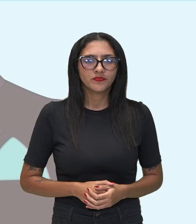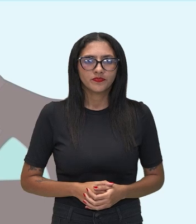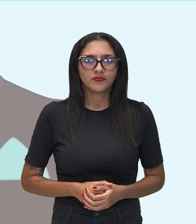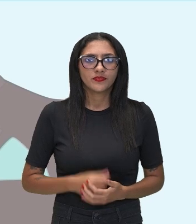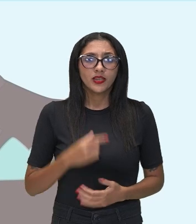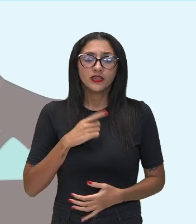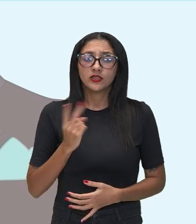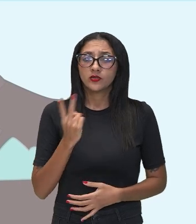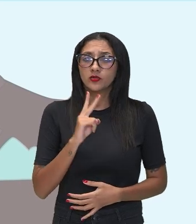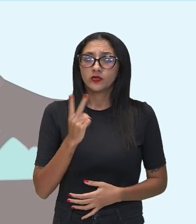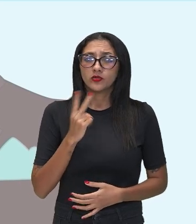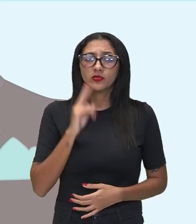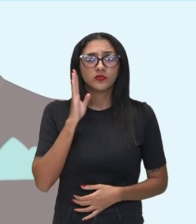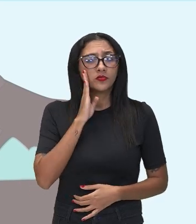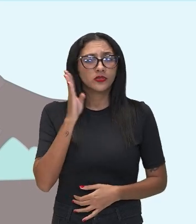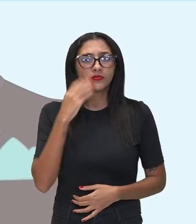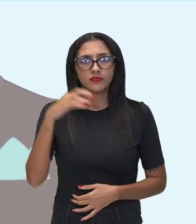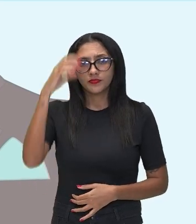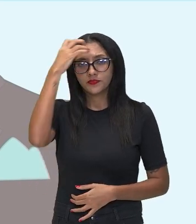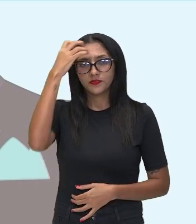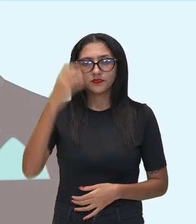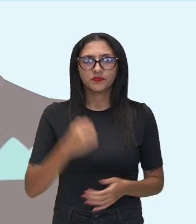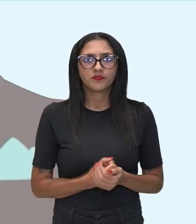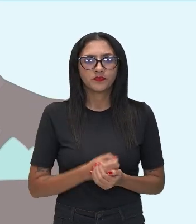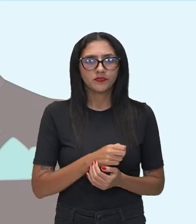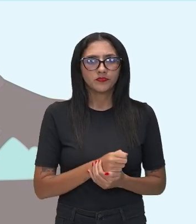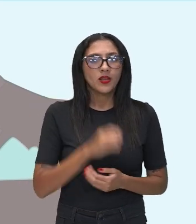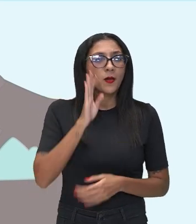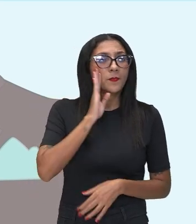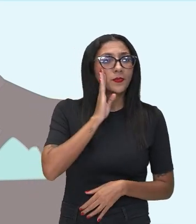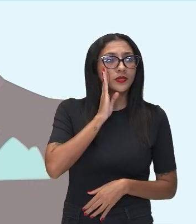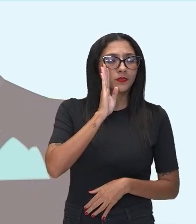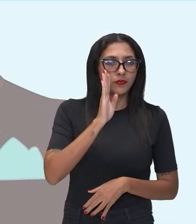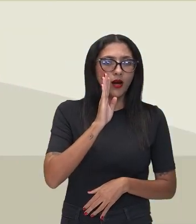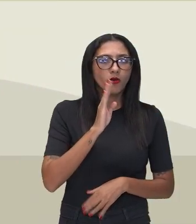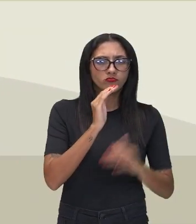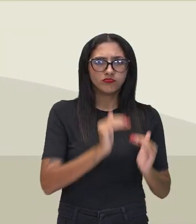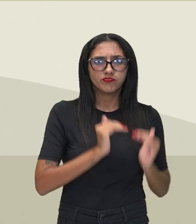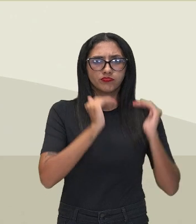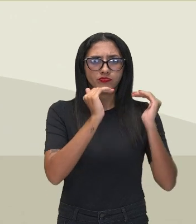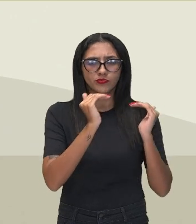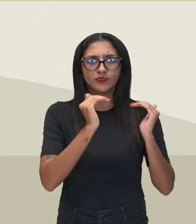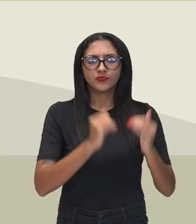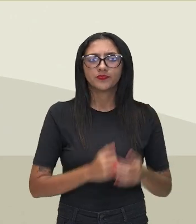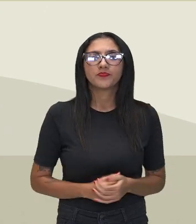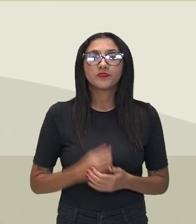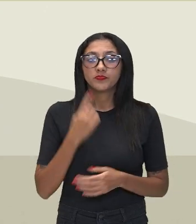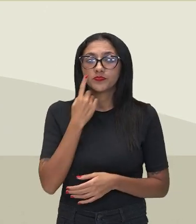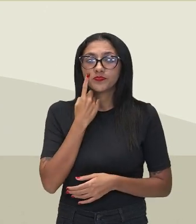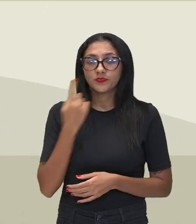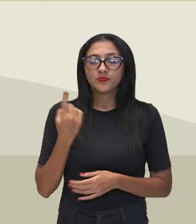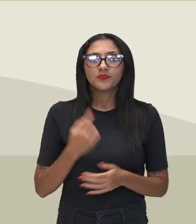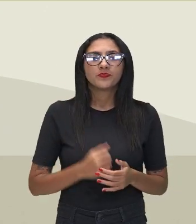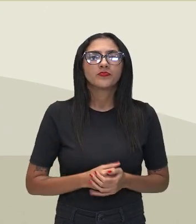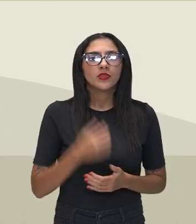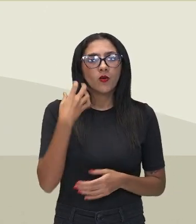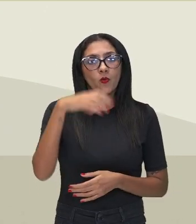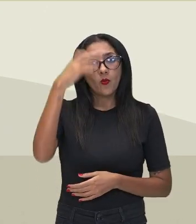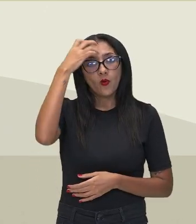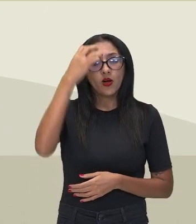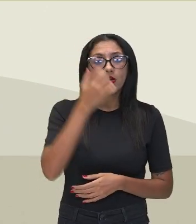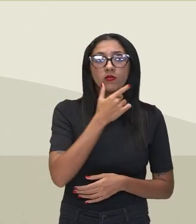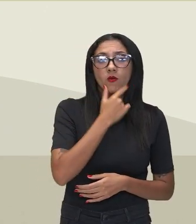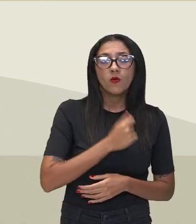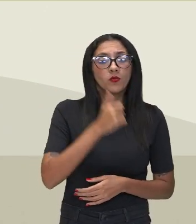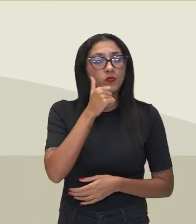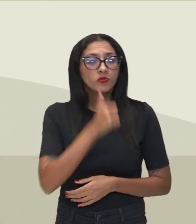tipos principais de monarquias, absoluta e constitucional. Na monarquia absoluta, o rei ou a rainha